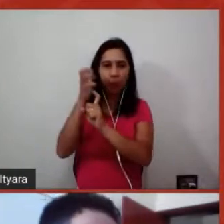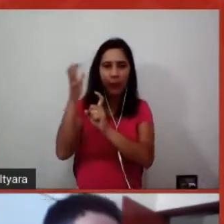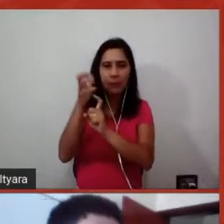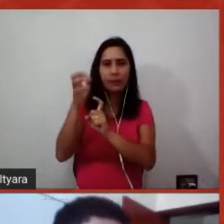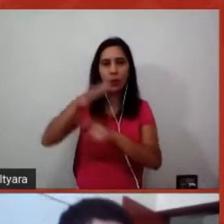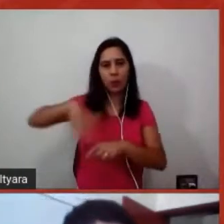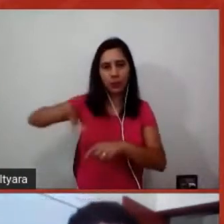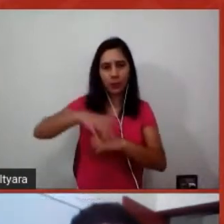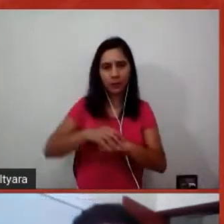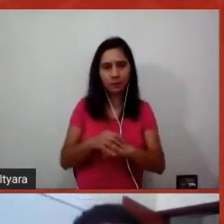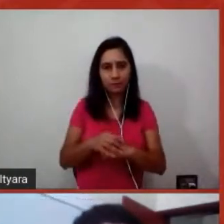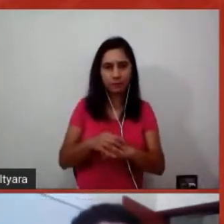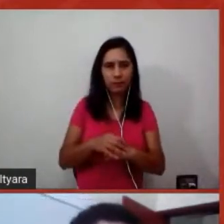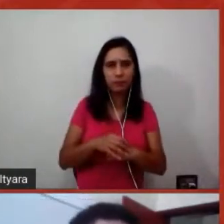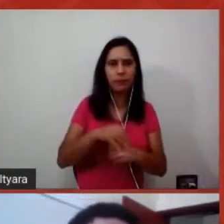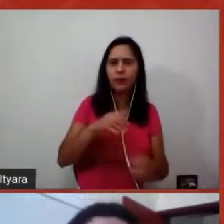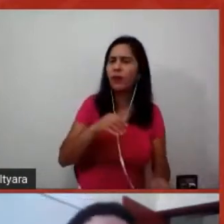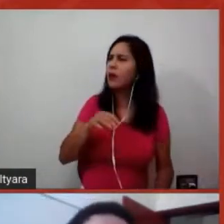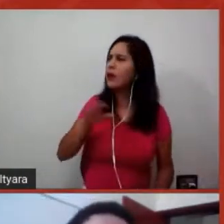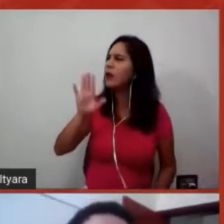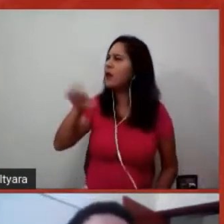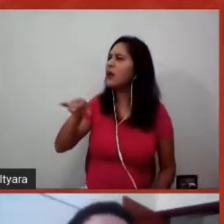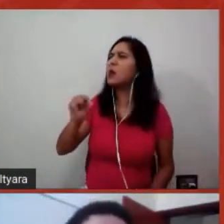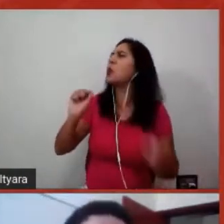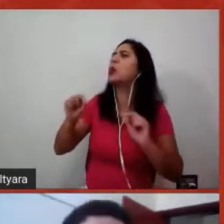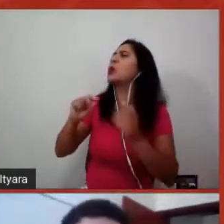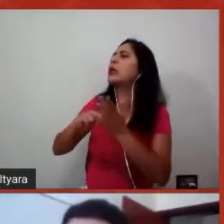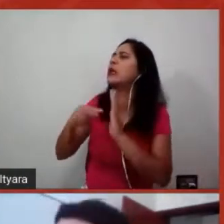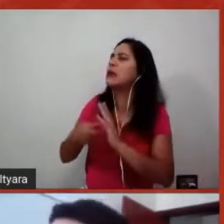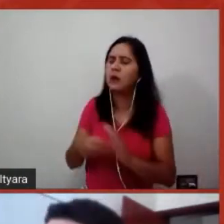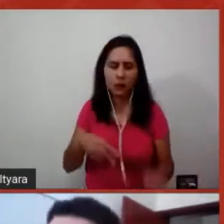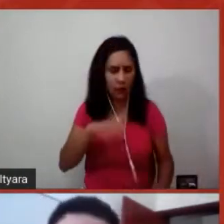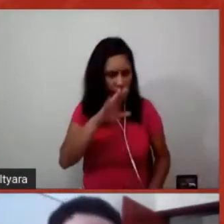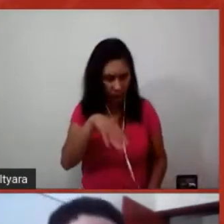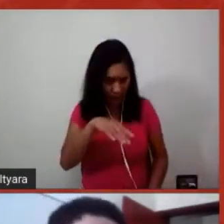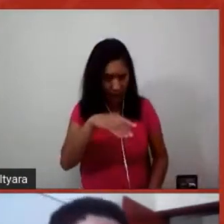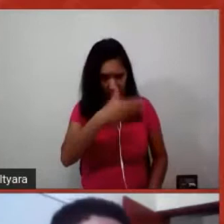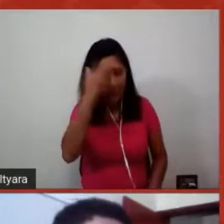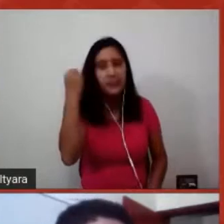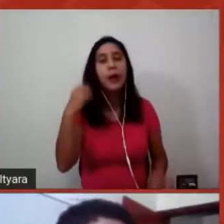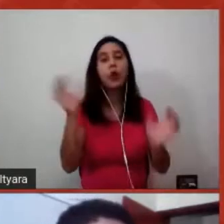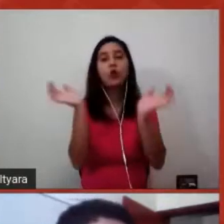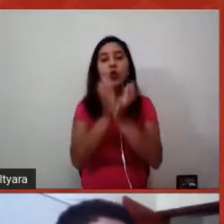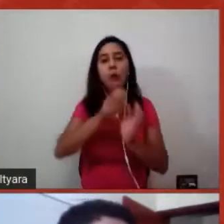O que isso tem a ver? Esqueceu da turma da Mônica?